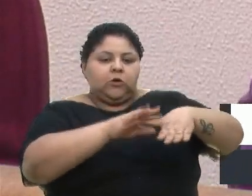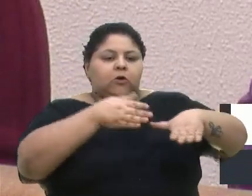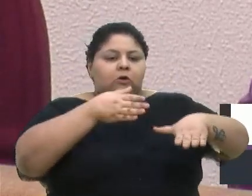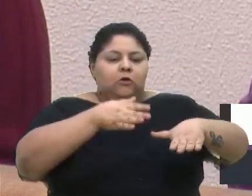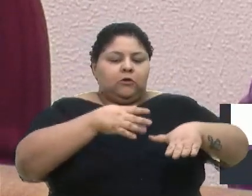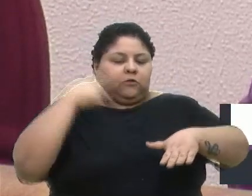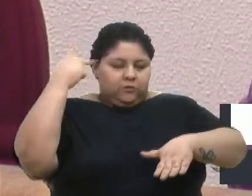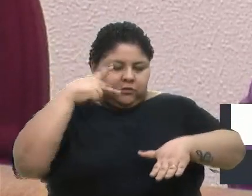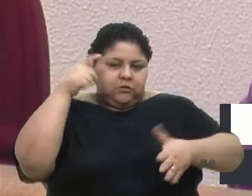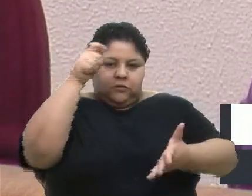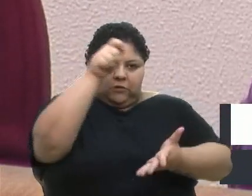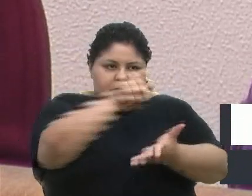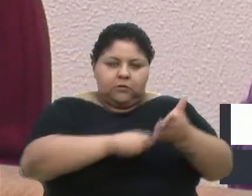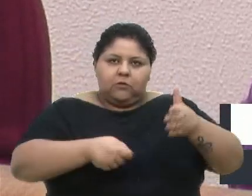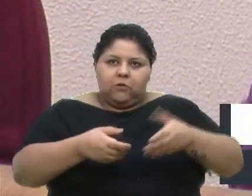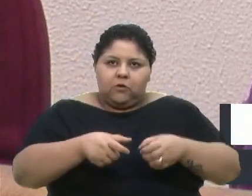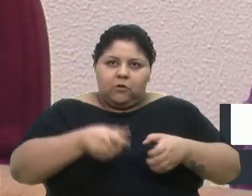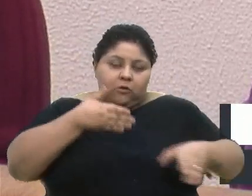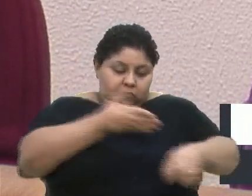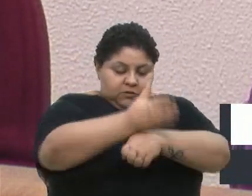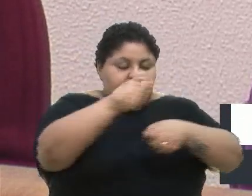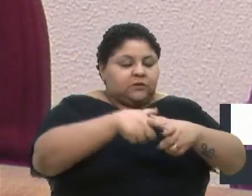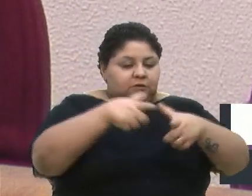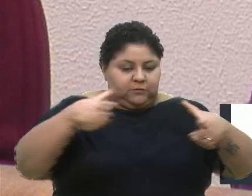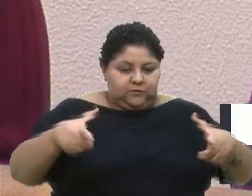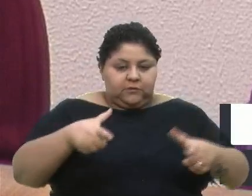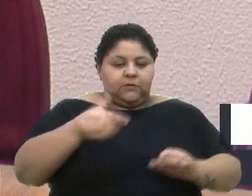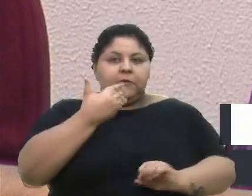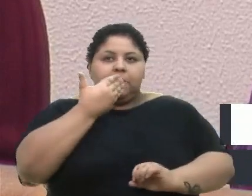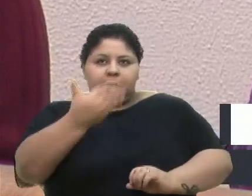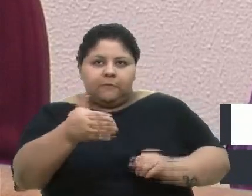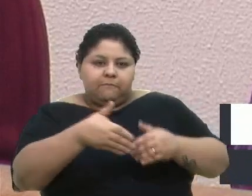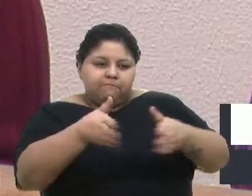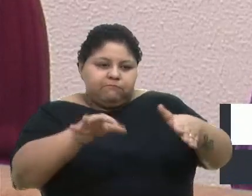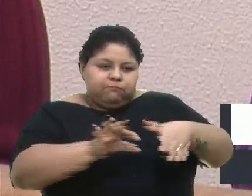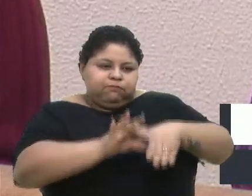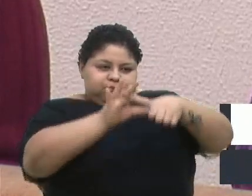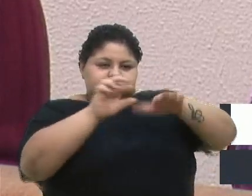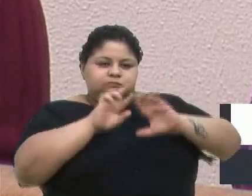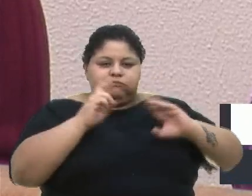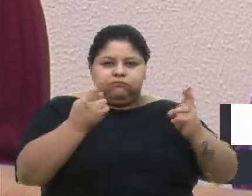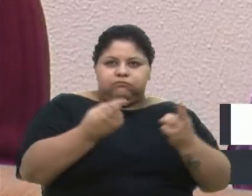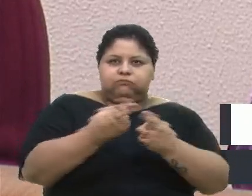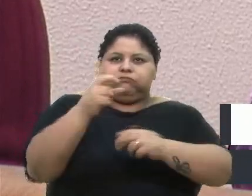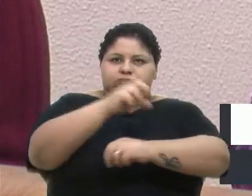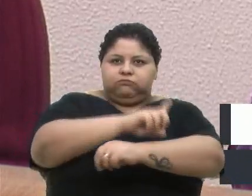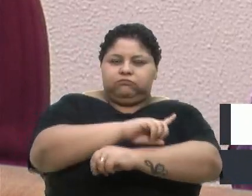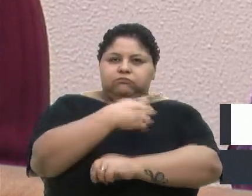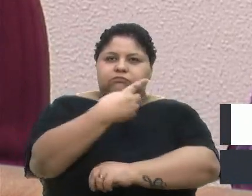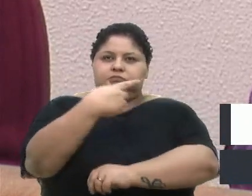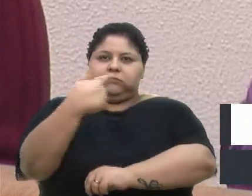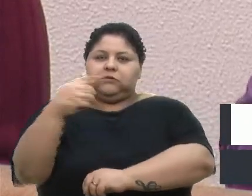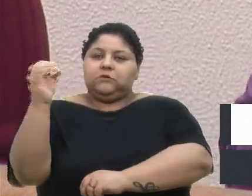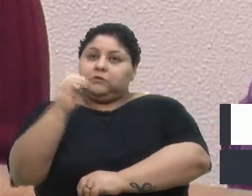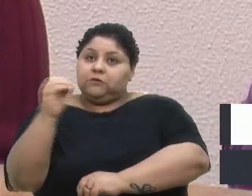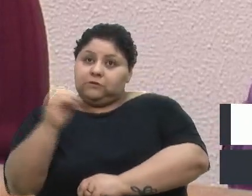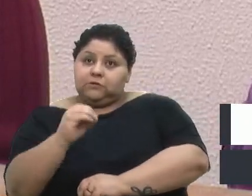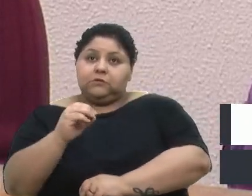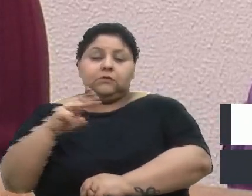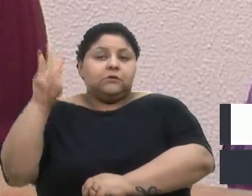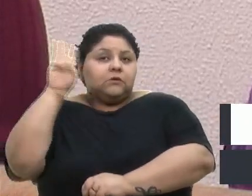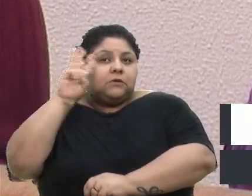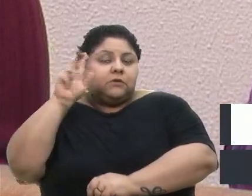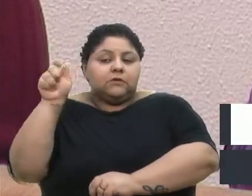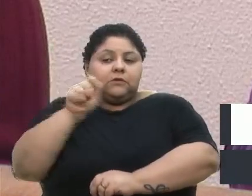com a anuência da maioria dos líderes de bancada, solicita o espaço de acordo de liderança da sessão ordinária do dia 17 de outubro, terça-feira, para a